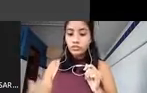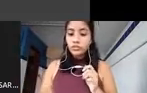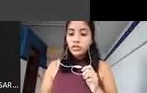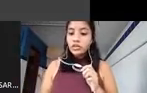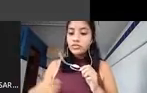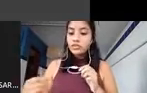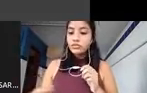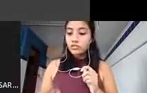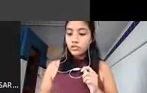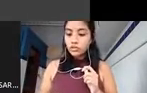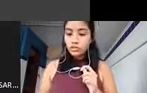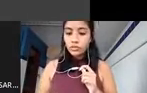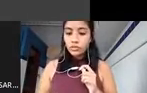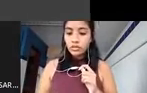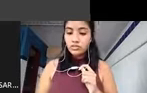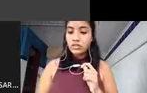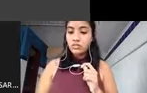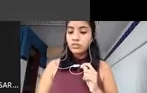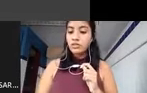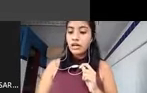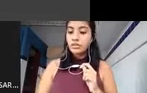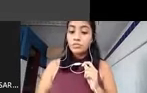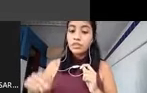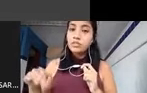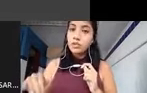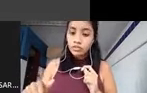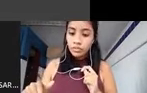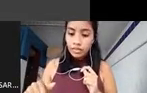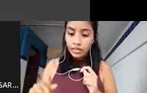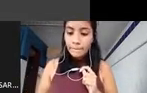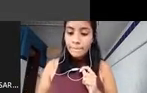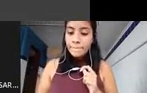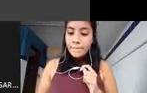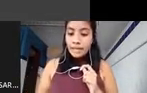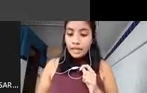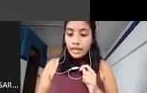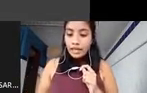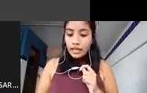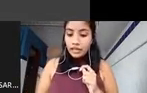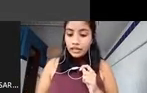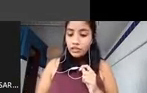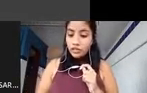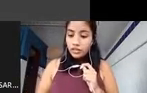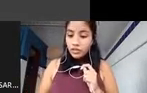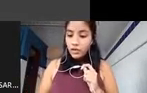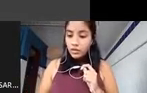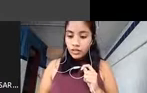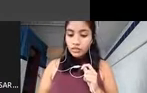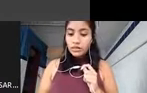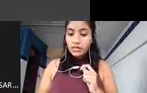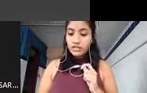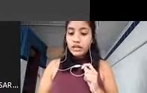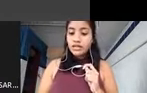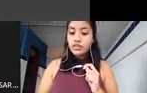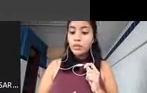seu entorno. E um dos fatores fortes da urbanização de assentamentos precários, principalmente em Belém, é que a sua grande